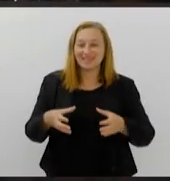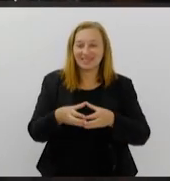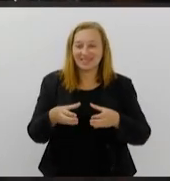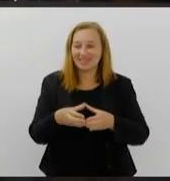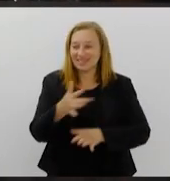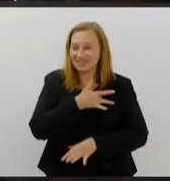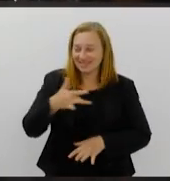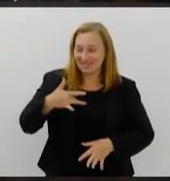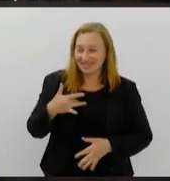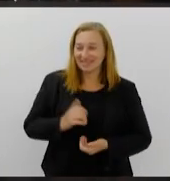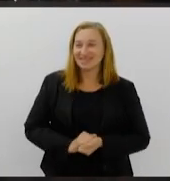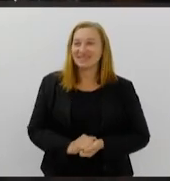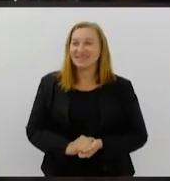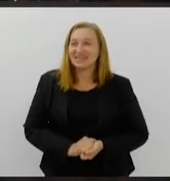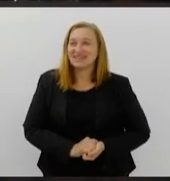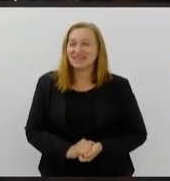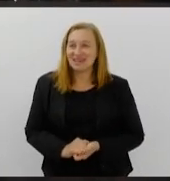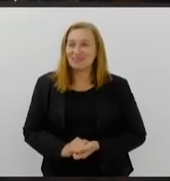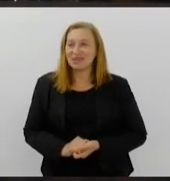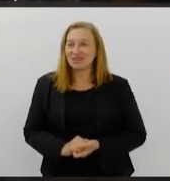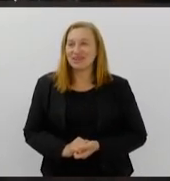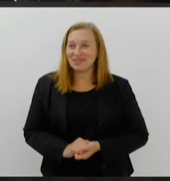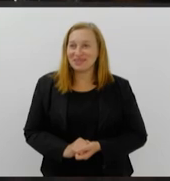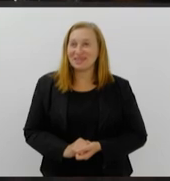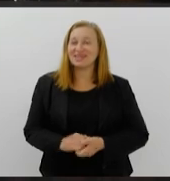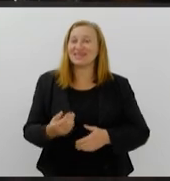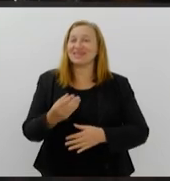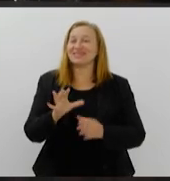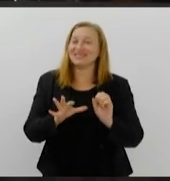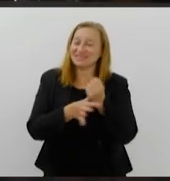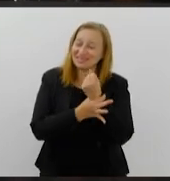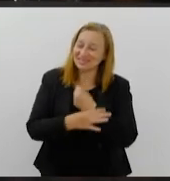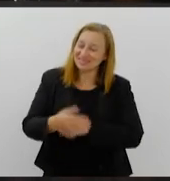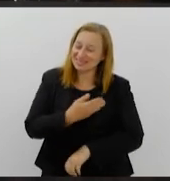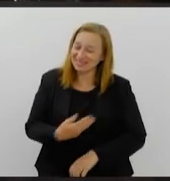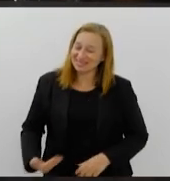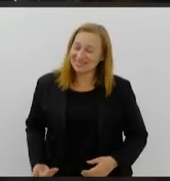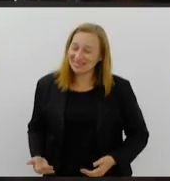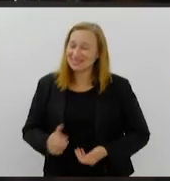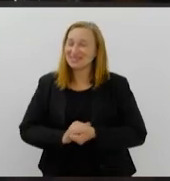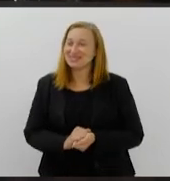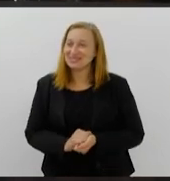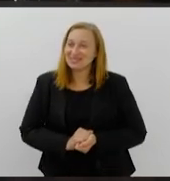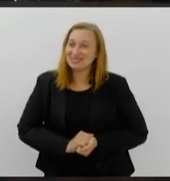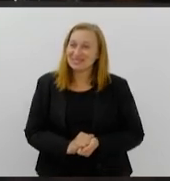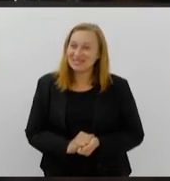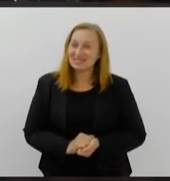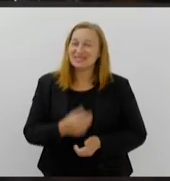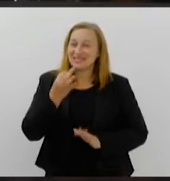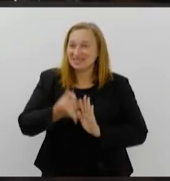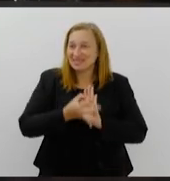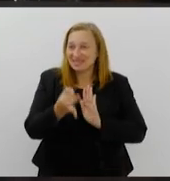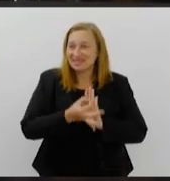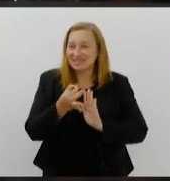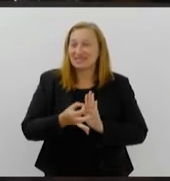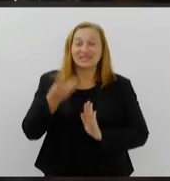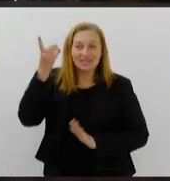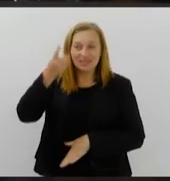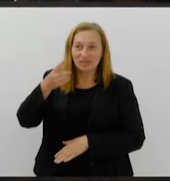de Saúde, para emitir, perdão, Segurança Pública, Assuntos de Polícia, para emitir parecer o deputado Márcio